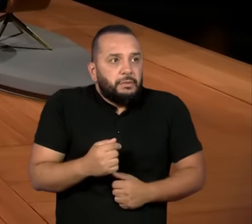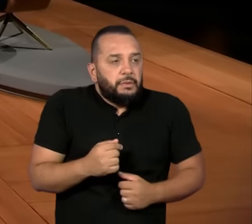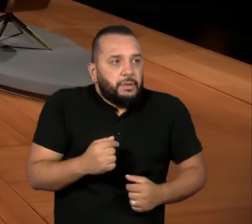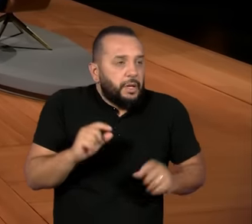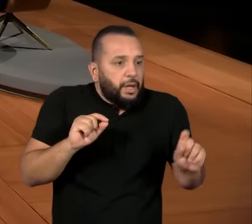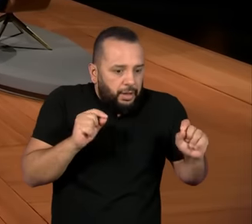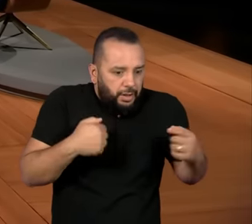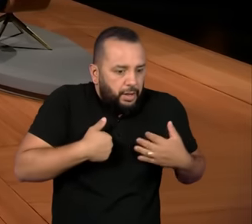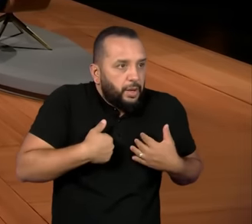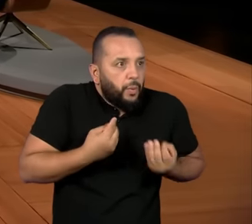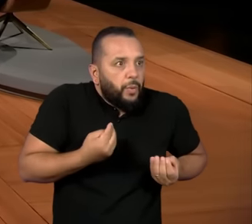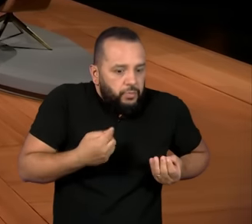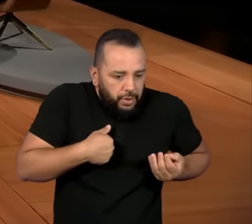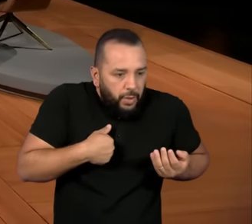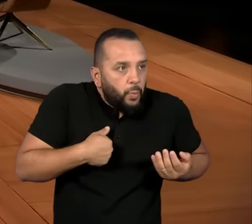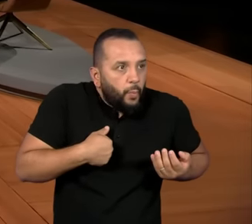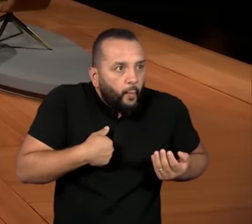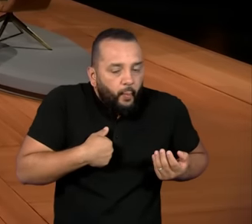Como?